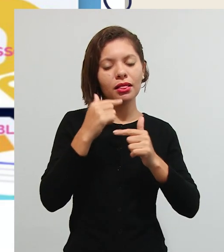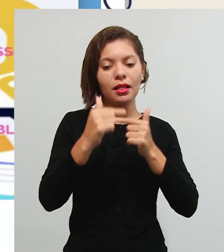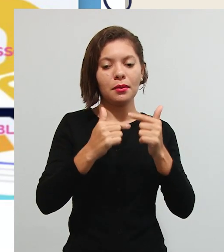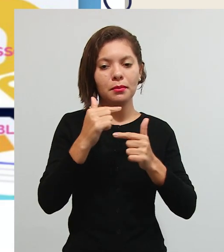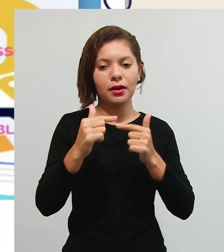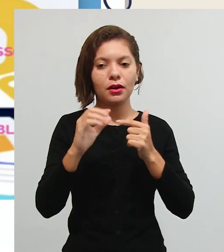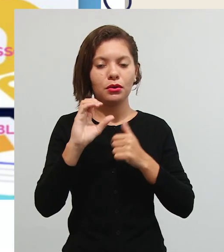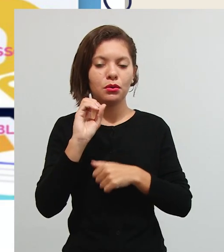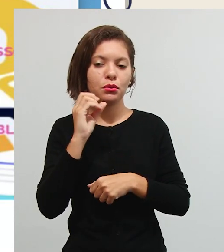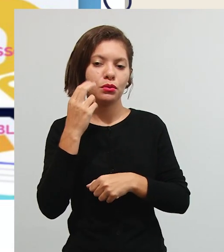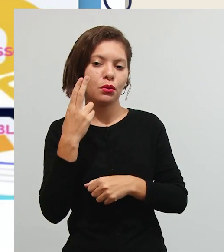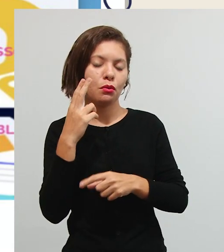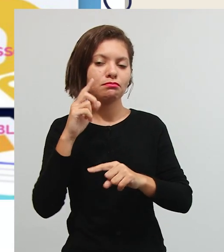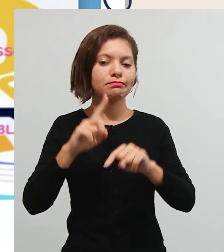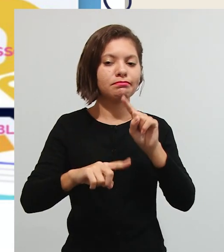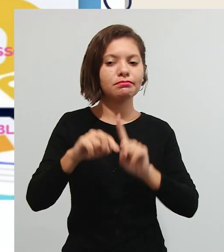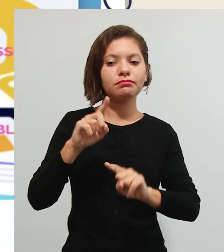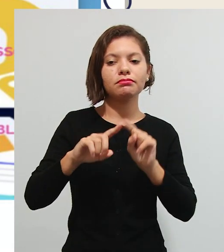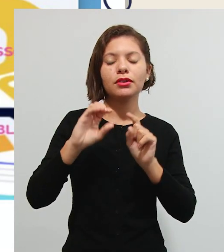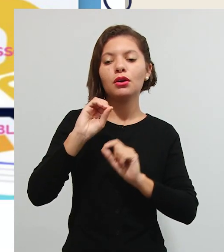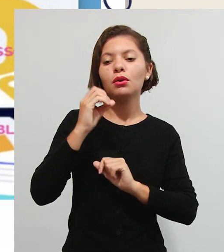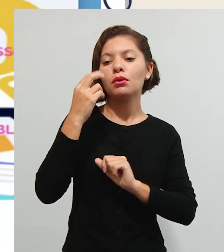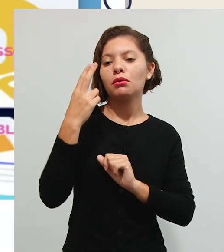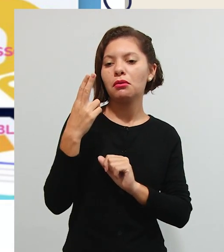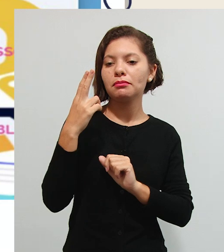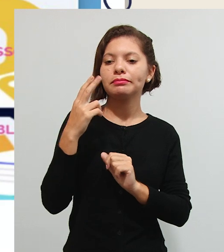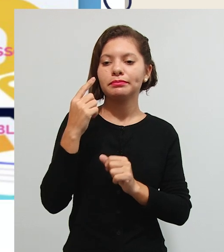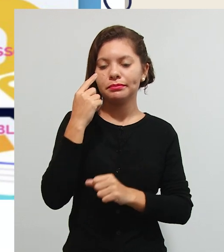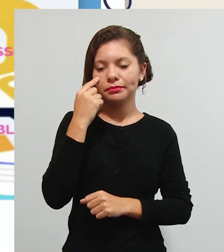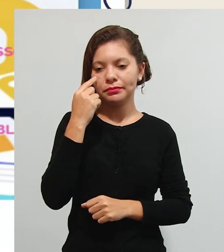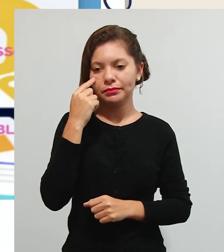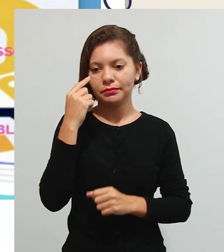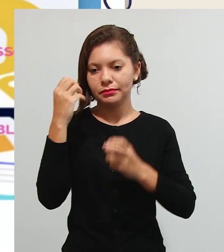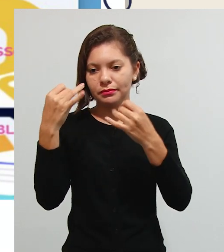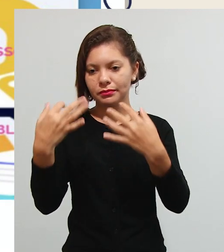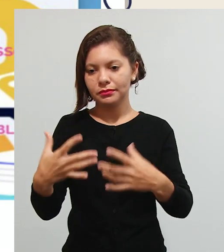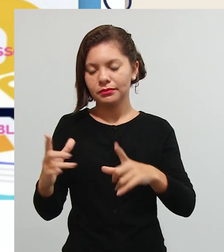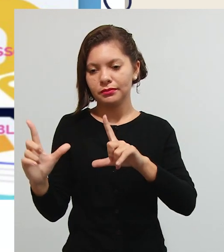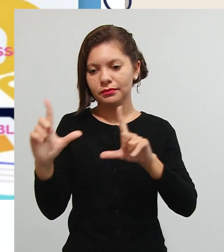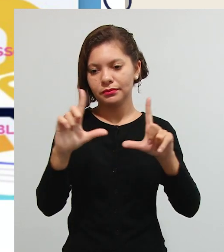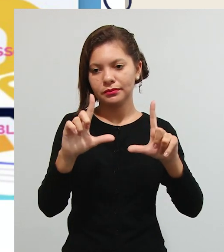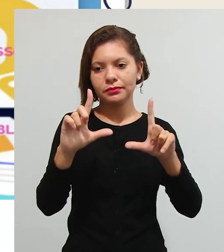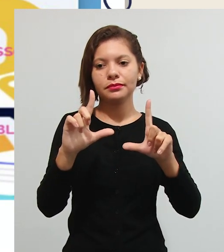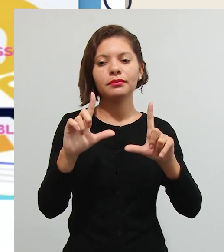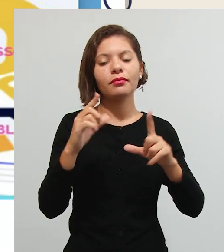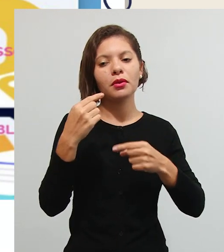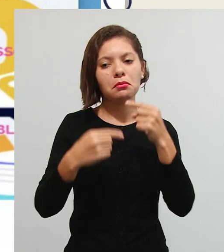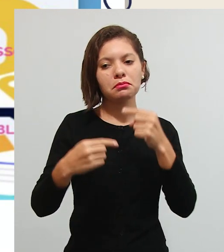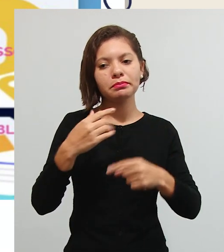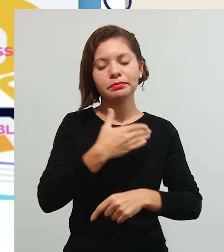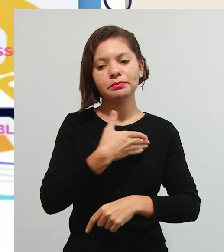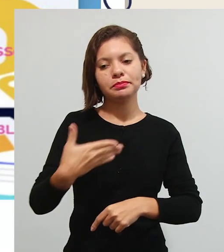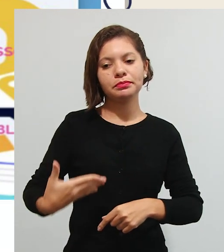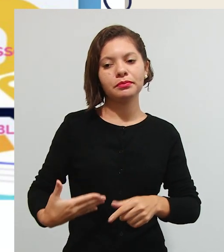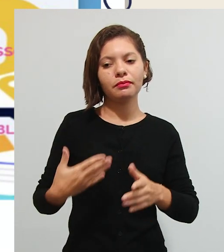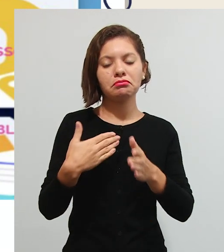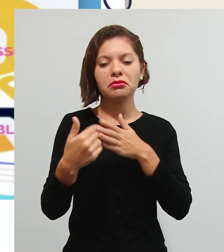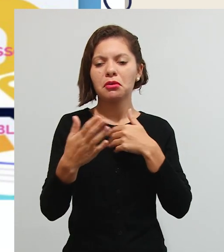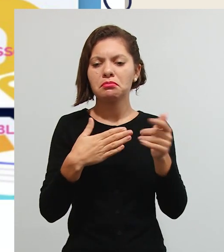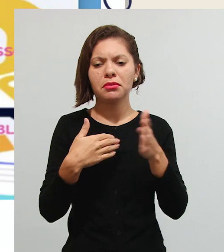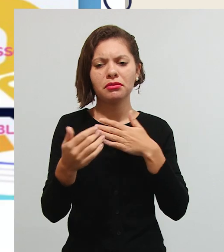de intervenção, essa construção. Nós já vimos aí uma recapitulação né, de que o projeto de